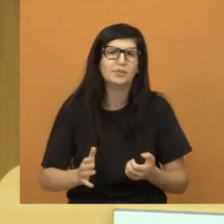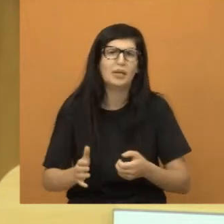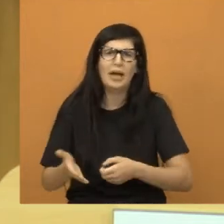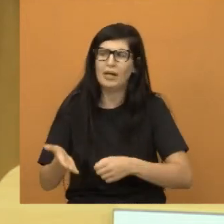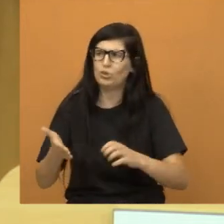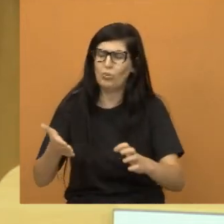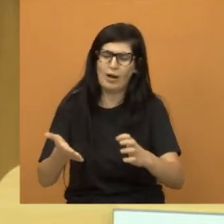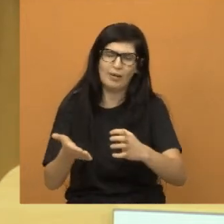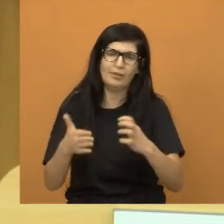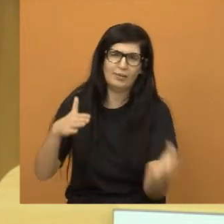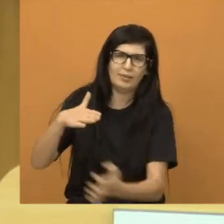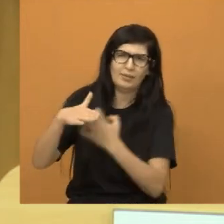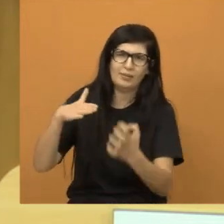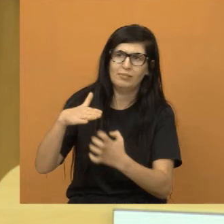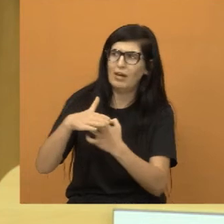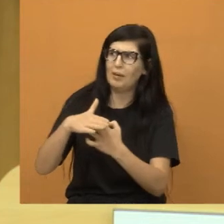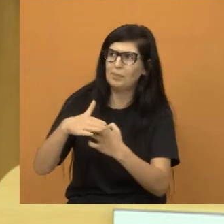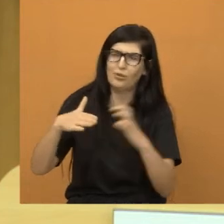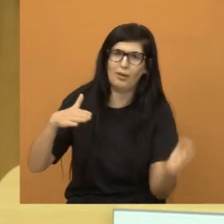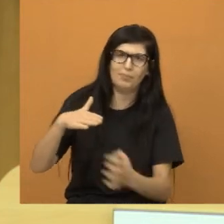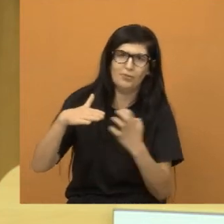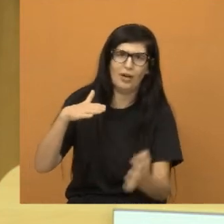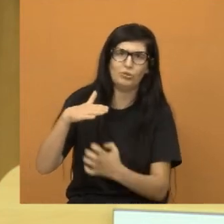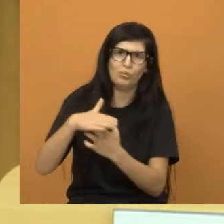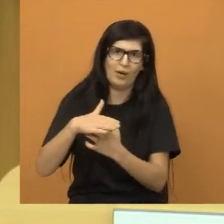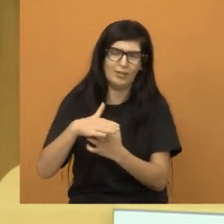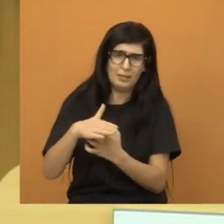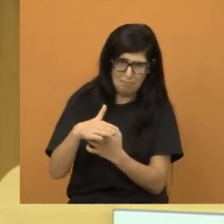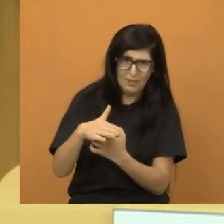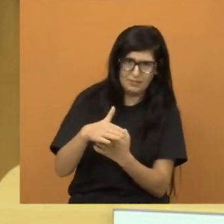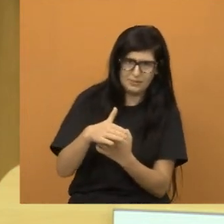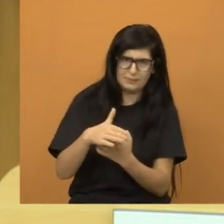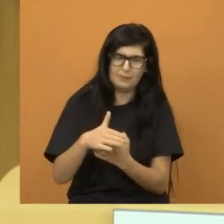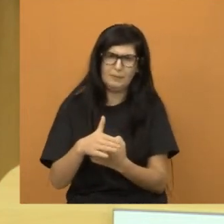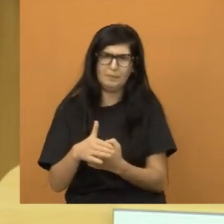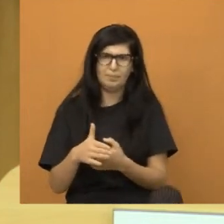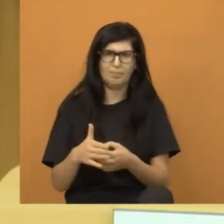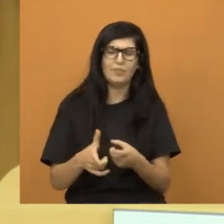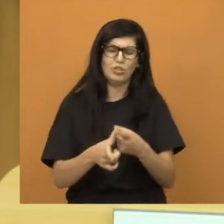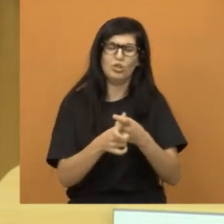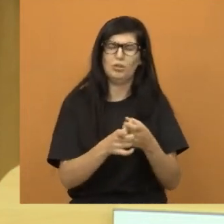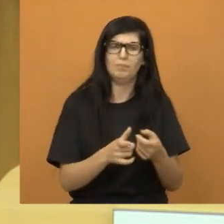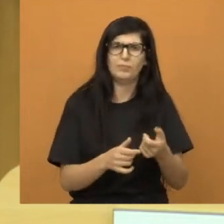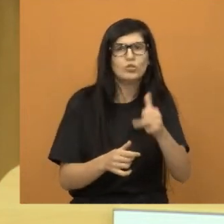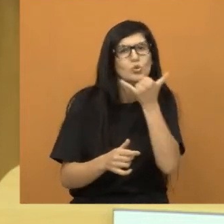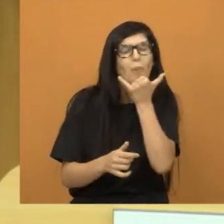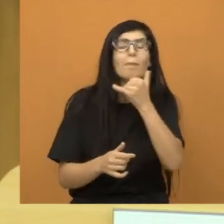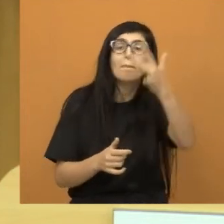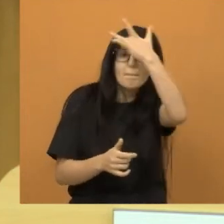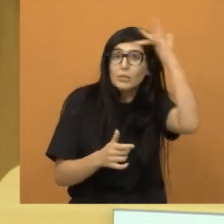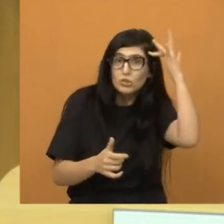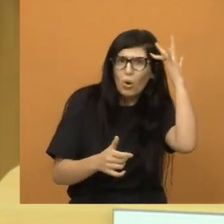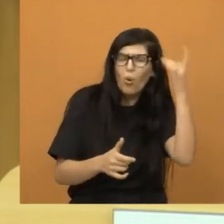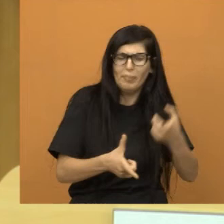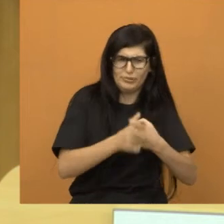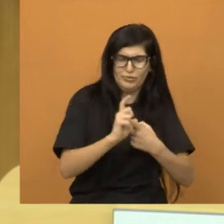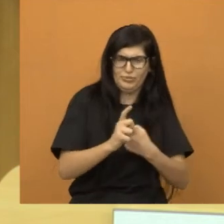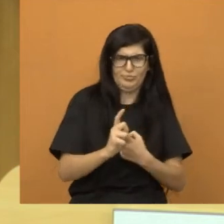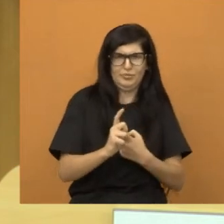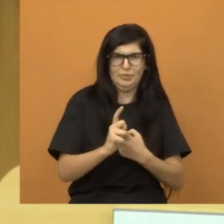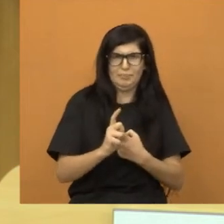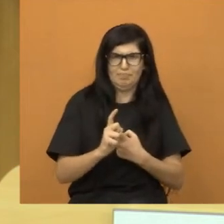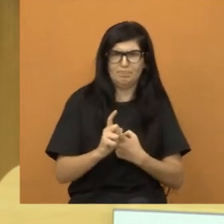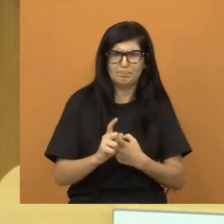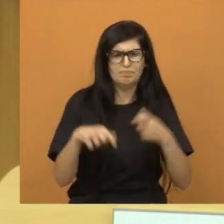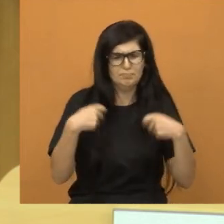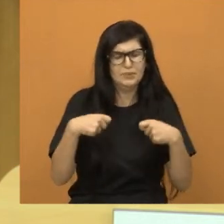distante do centro da cidade e que não tem ainda a rede de esgoto, o SAI ainda não oferece serviço. E os moradores foram